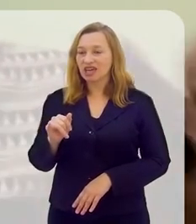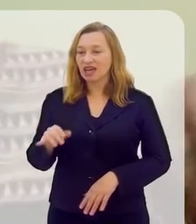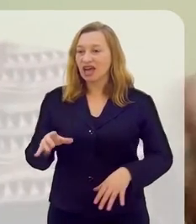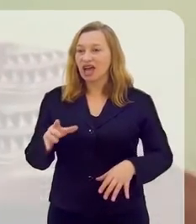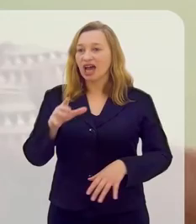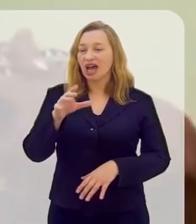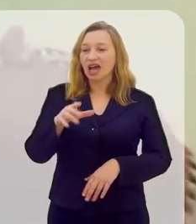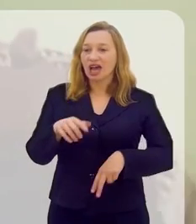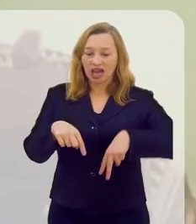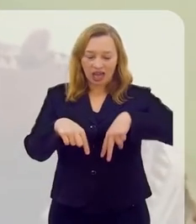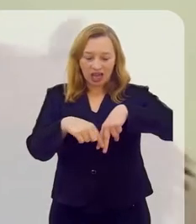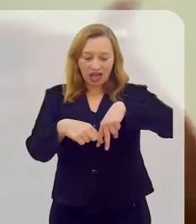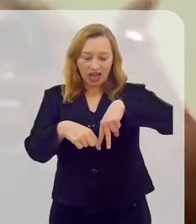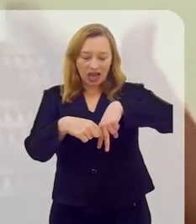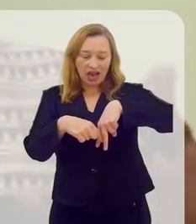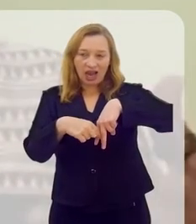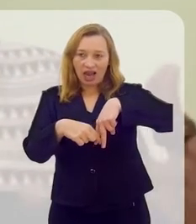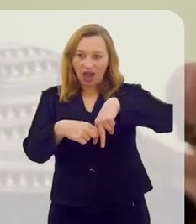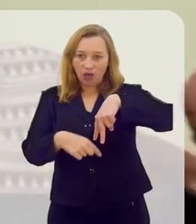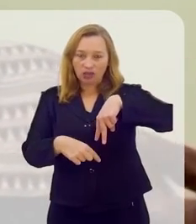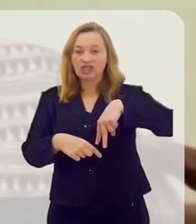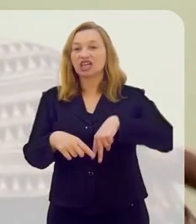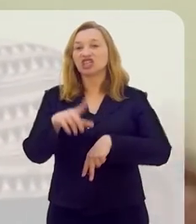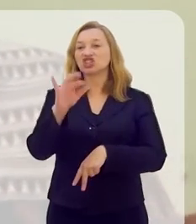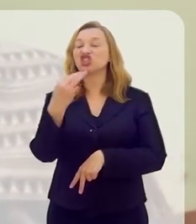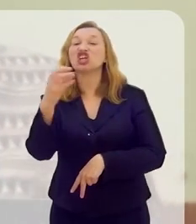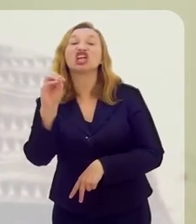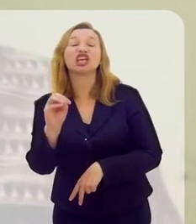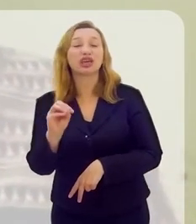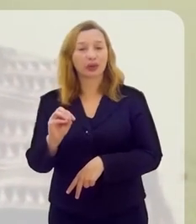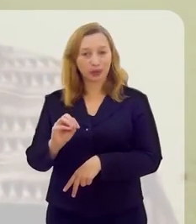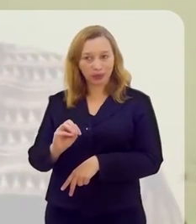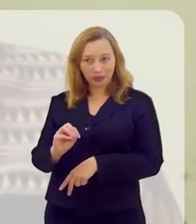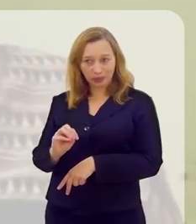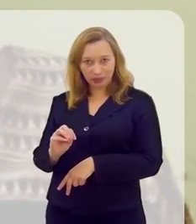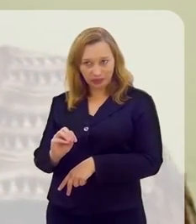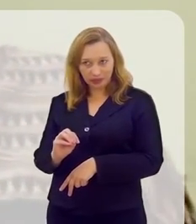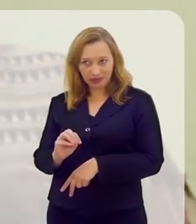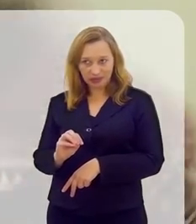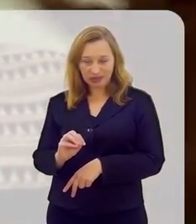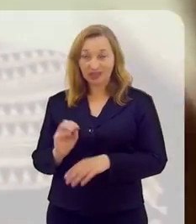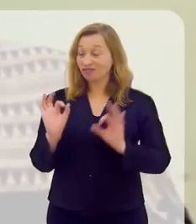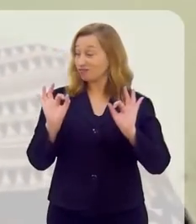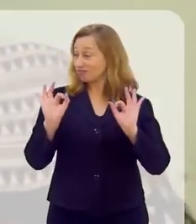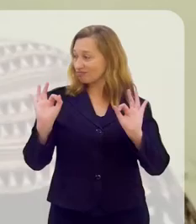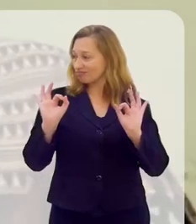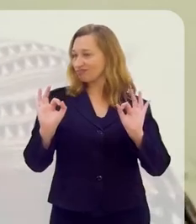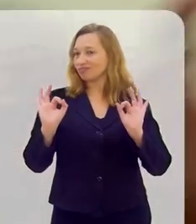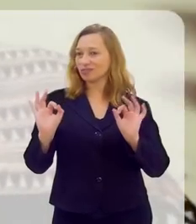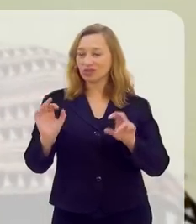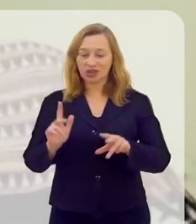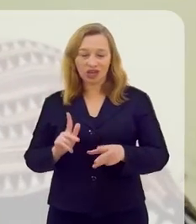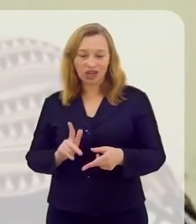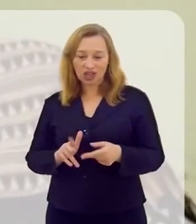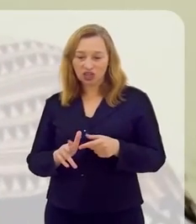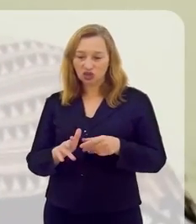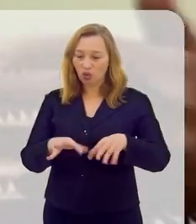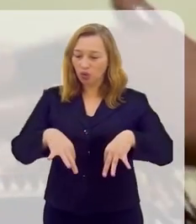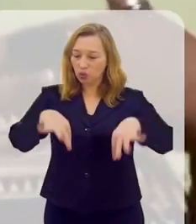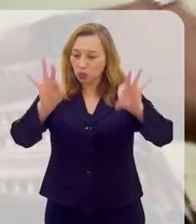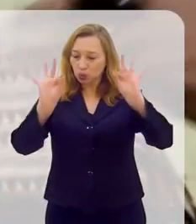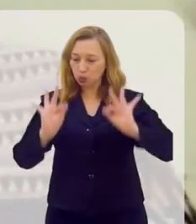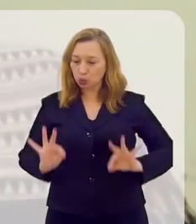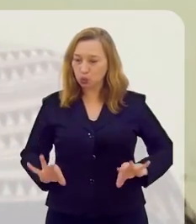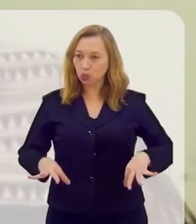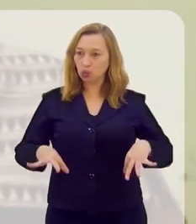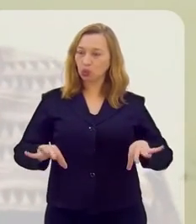calças de linho, camisas para levar para o alfaiate, e nisso comprava aqueles cortes de tecidos, né,